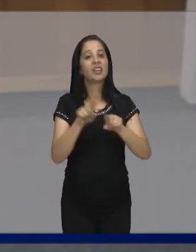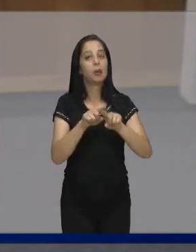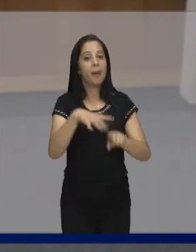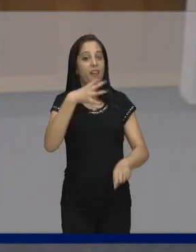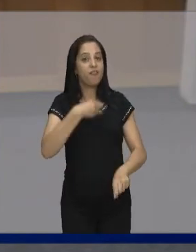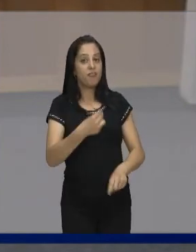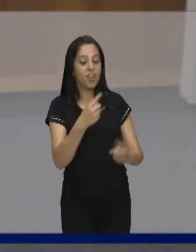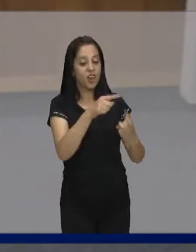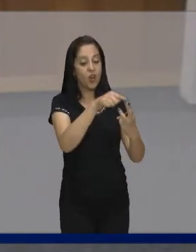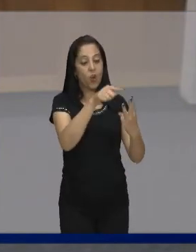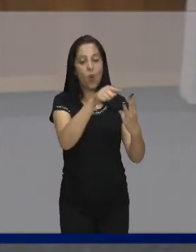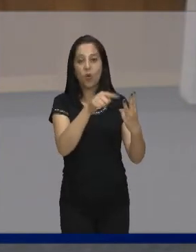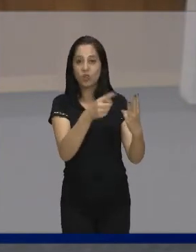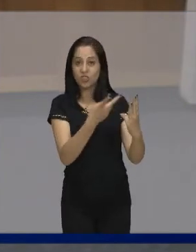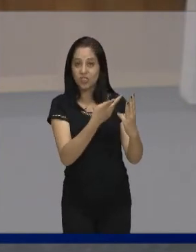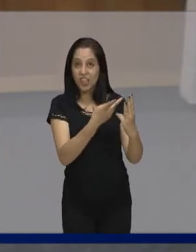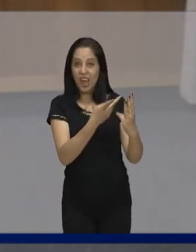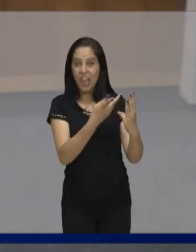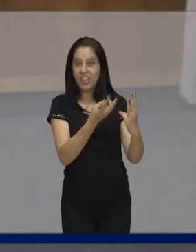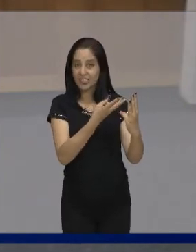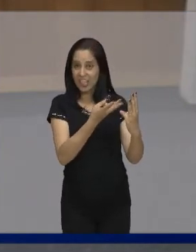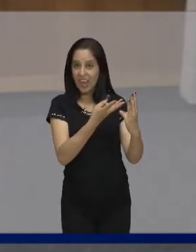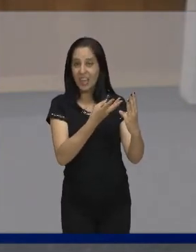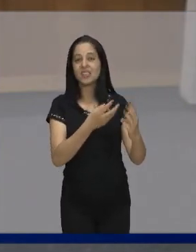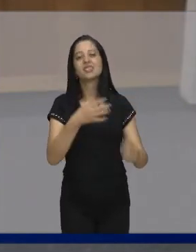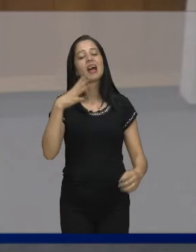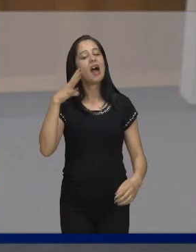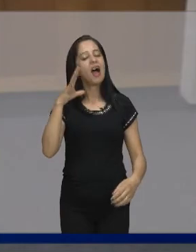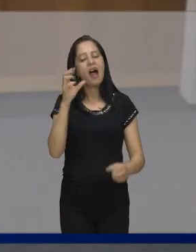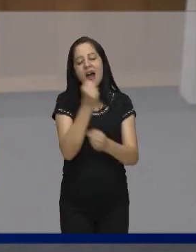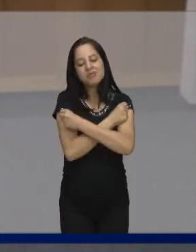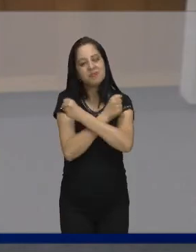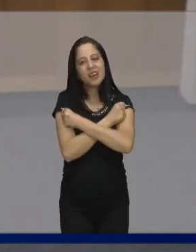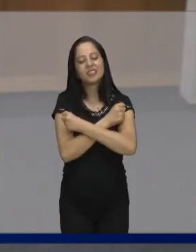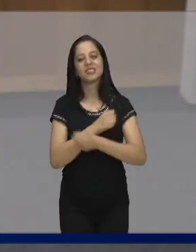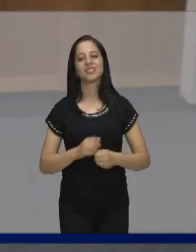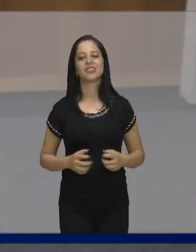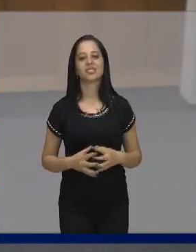Gabriel, Rafael, um grande abraço aqui da Câmara para vocês. Muito obrigado.